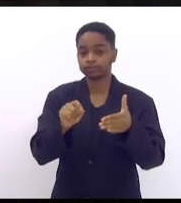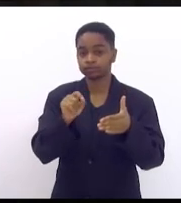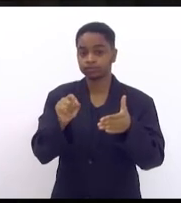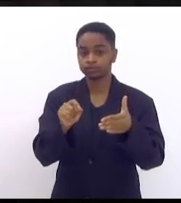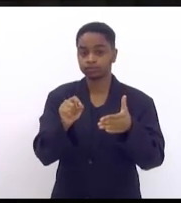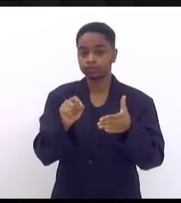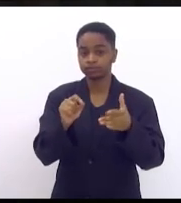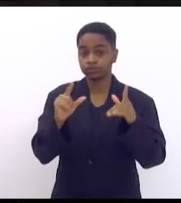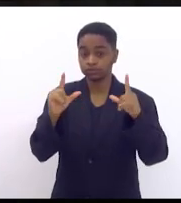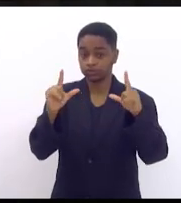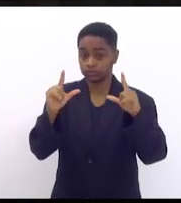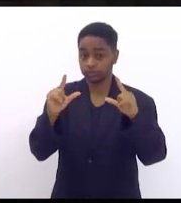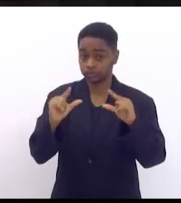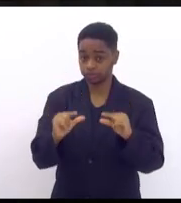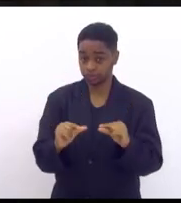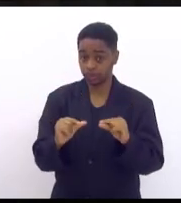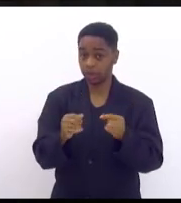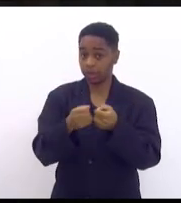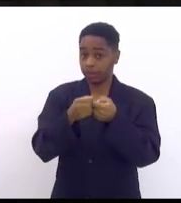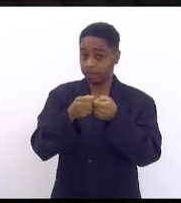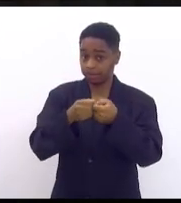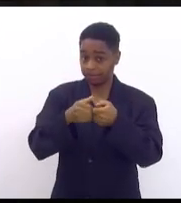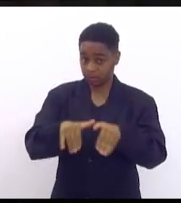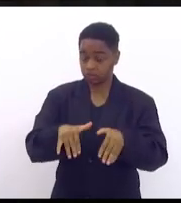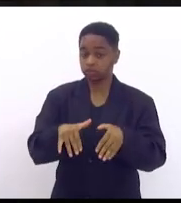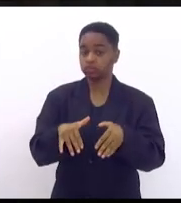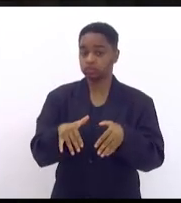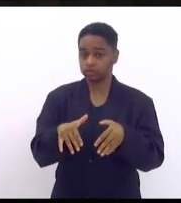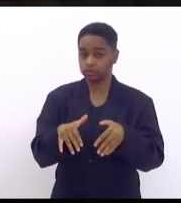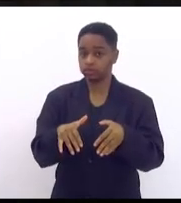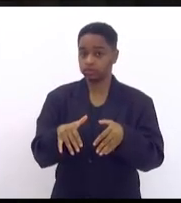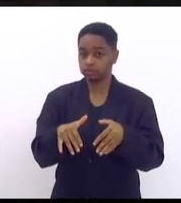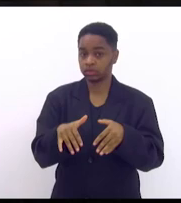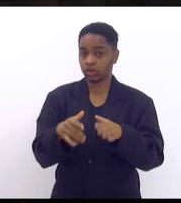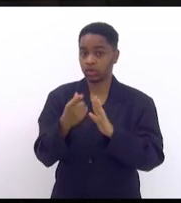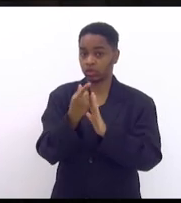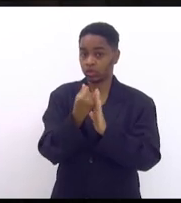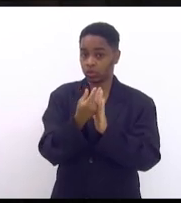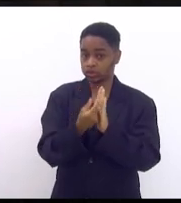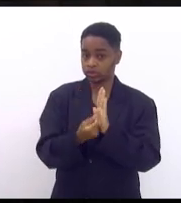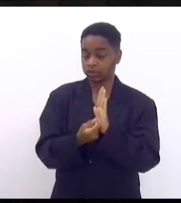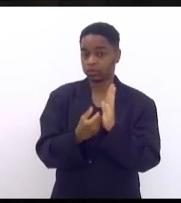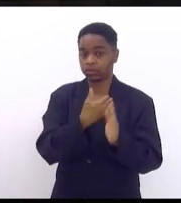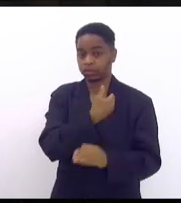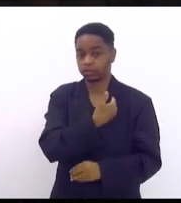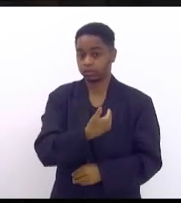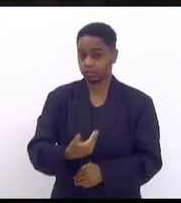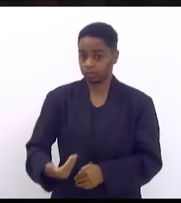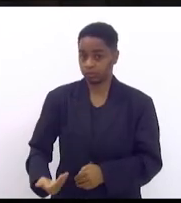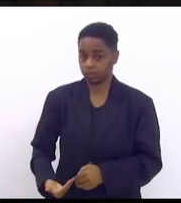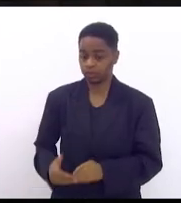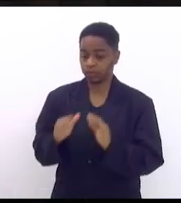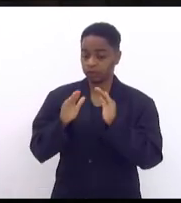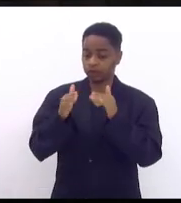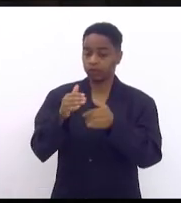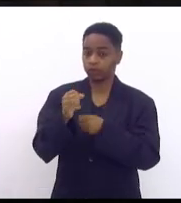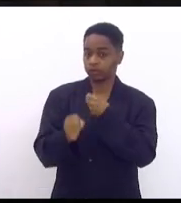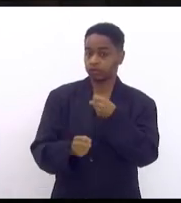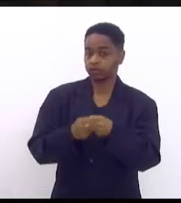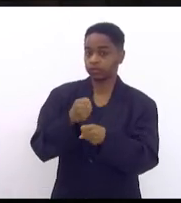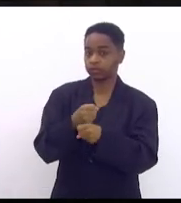diminuir o buraco previsto no orçamento público para